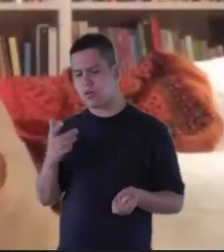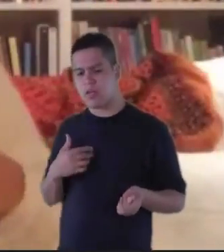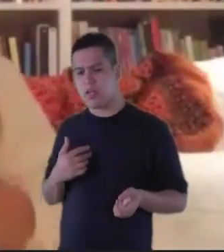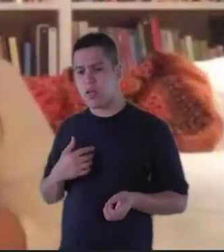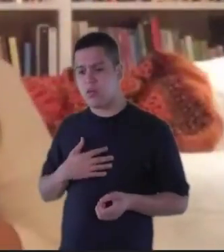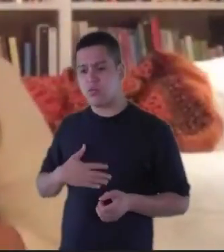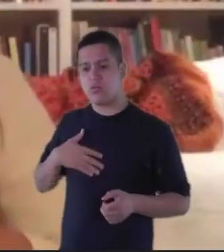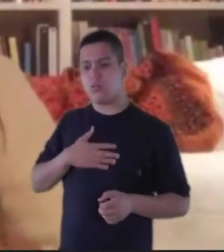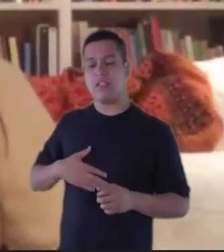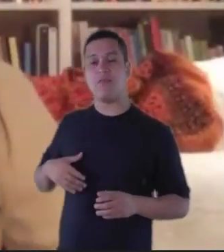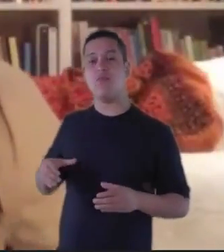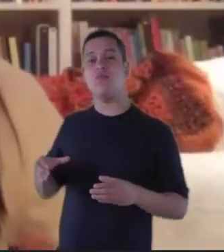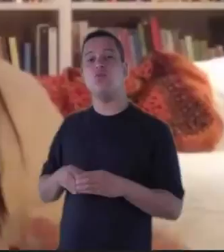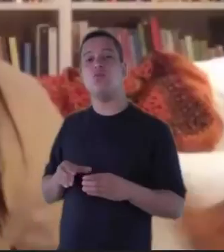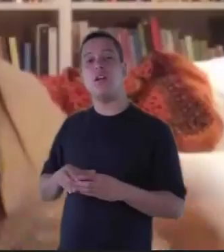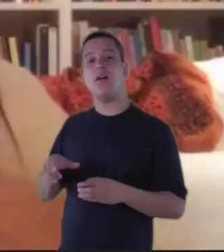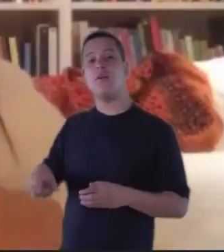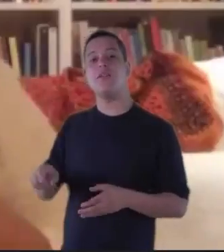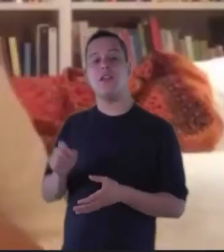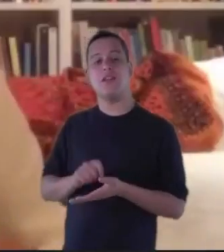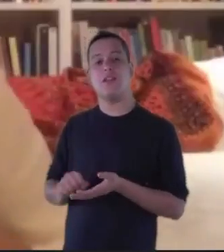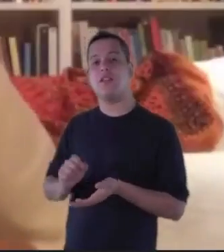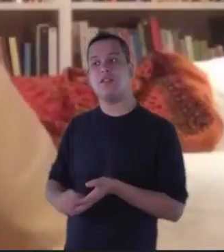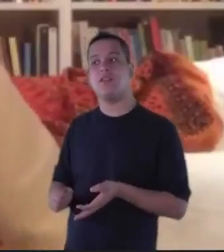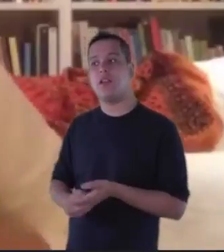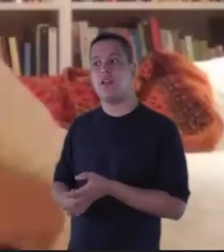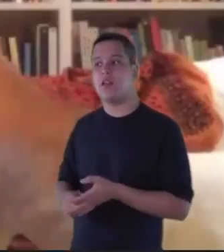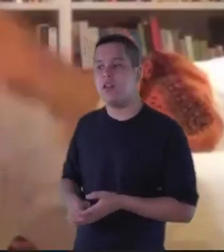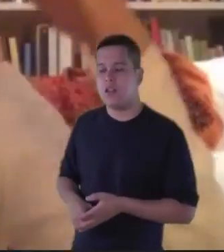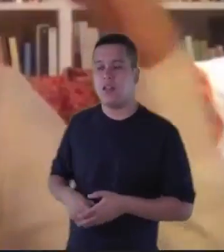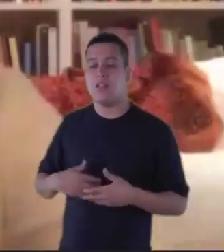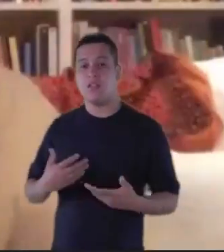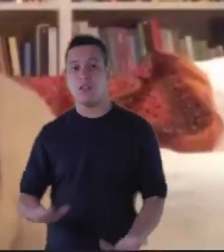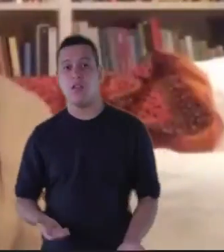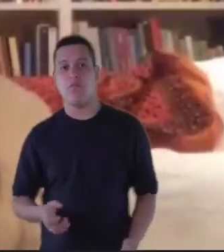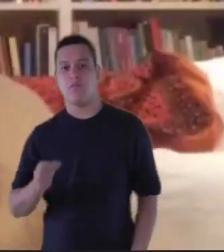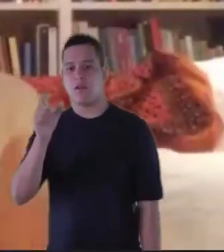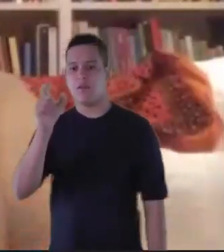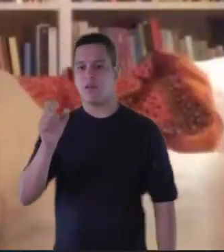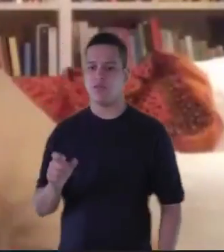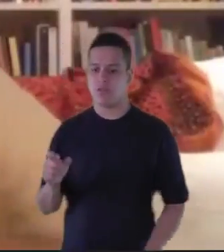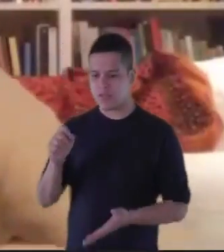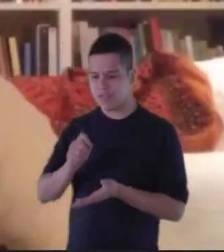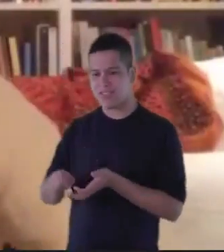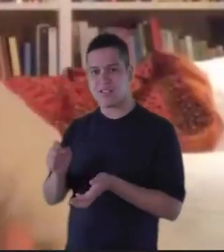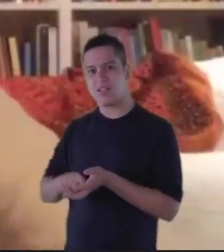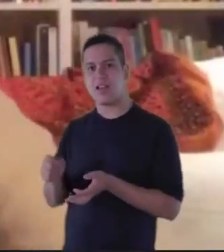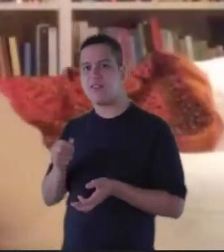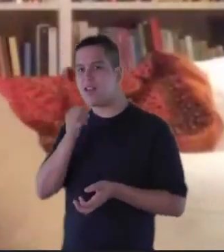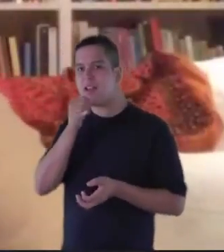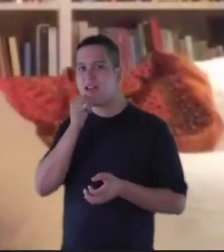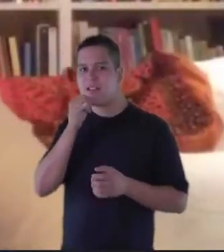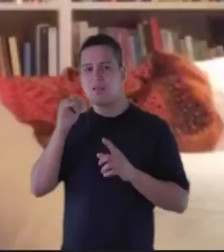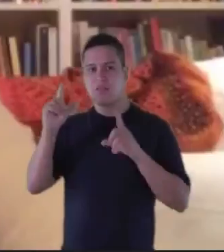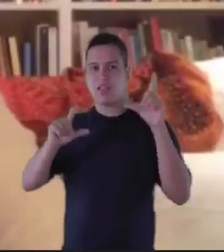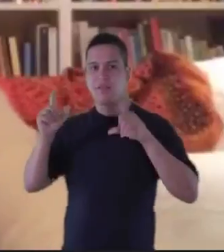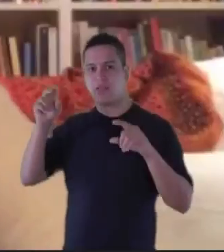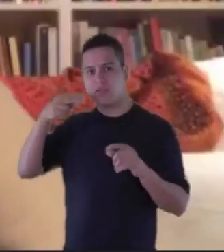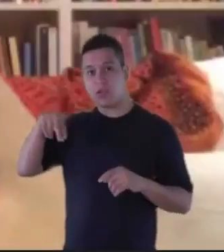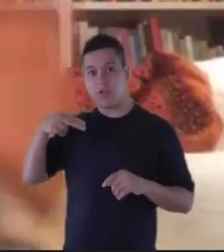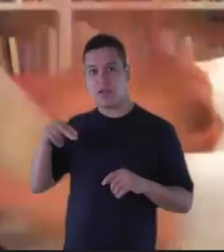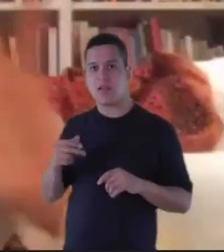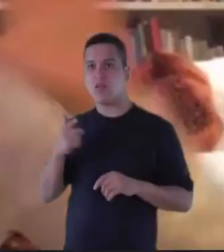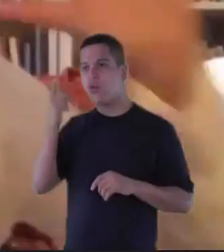Então, sabe, para mim, ele, o cara que escrevia as novelas e o cara que escrevia as grandes peças clássicas brasileiras